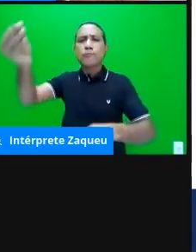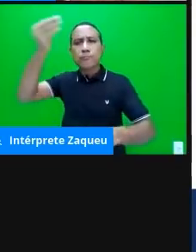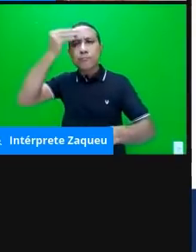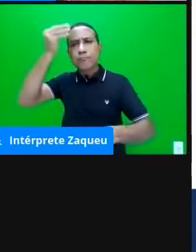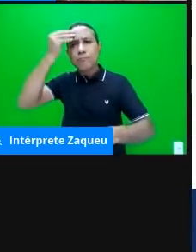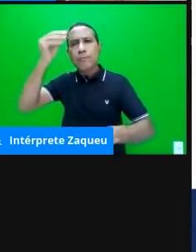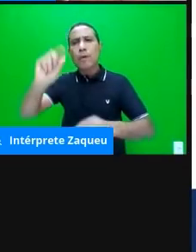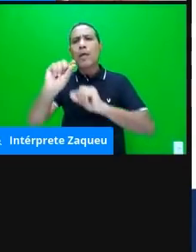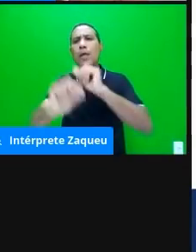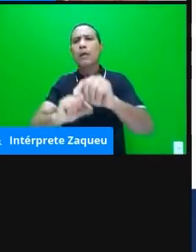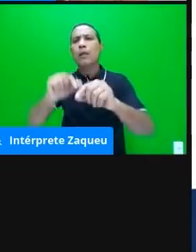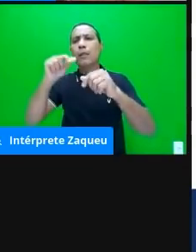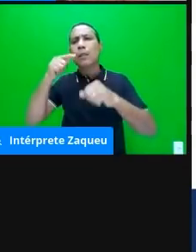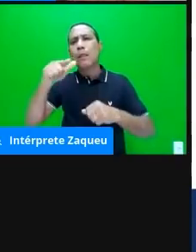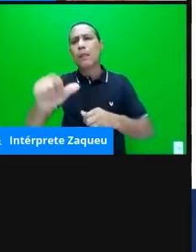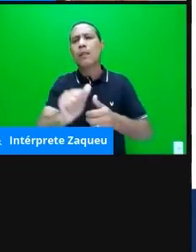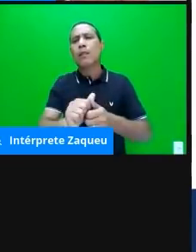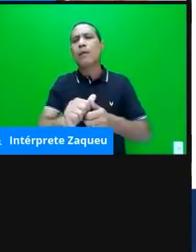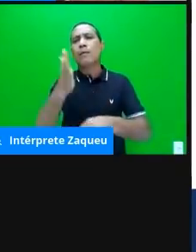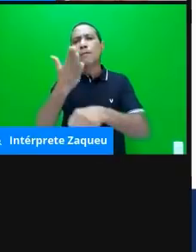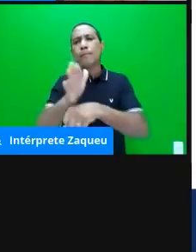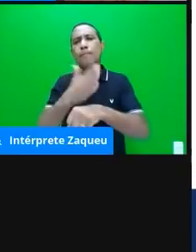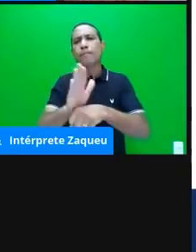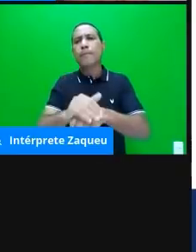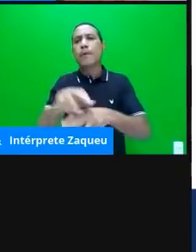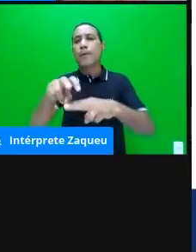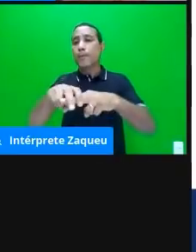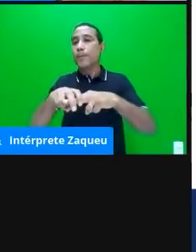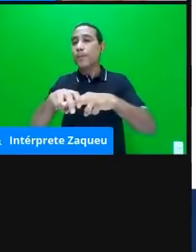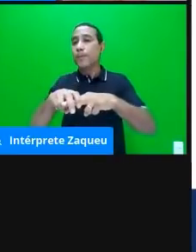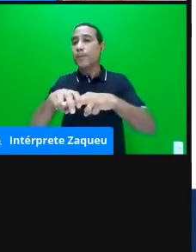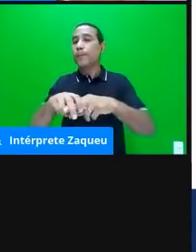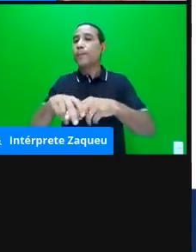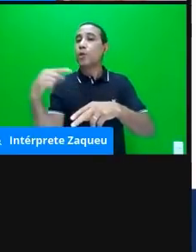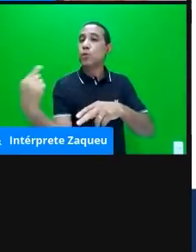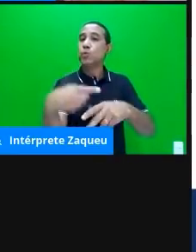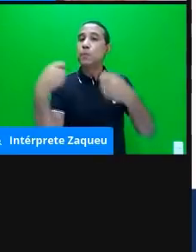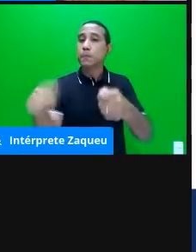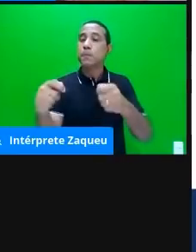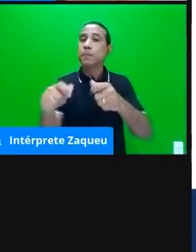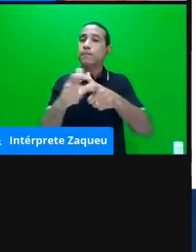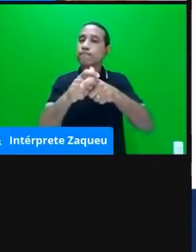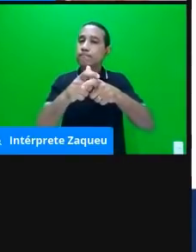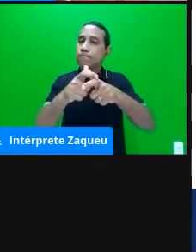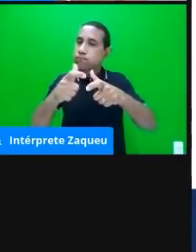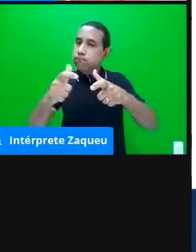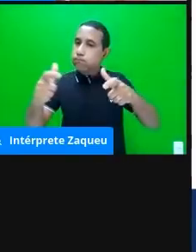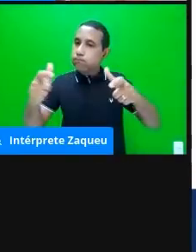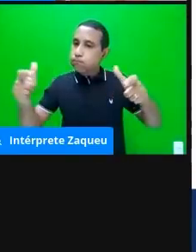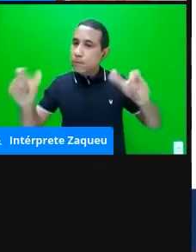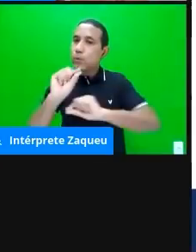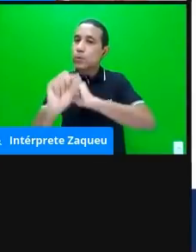e com isso nós podemos também ampliar a partir do conceito, ampliar a compreensão de